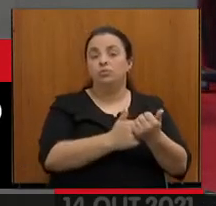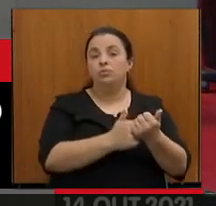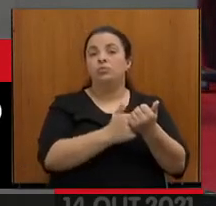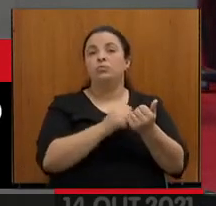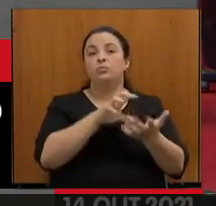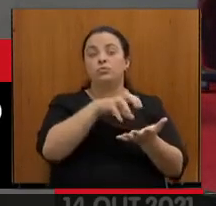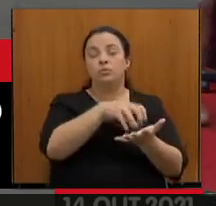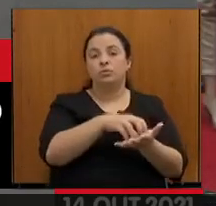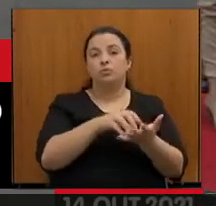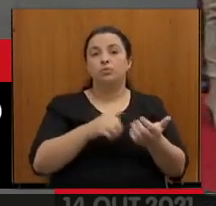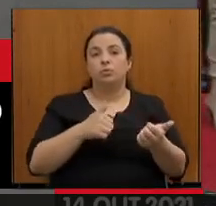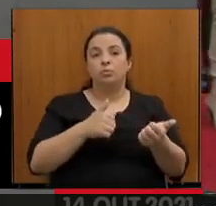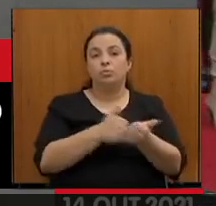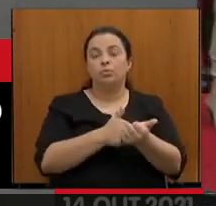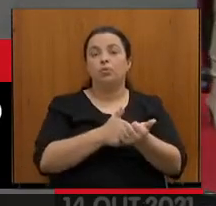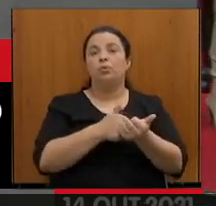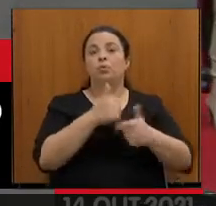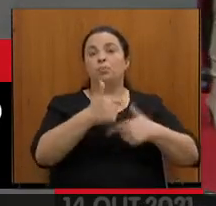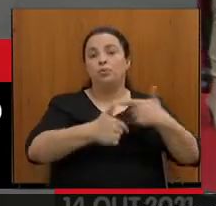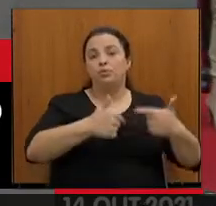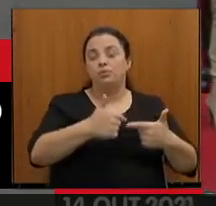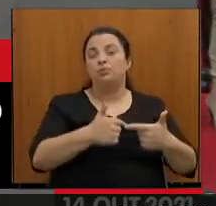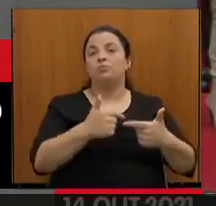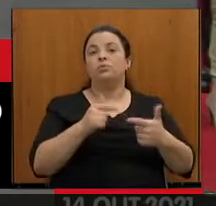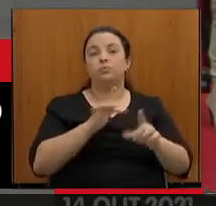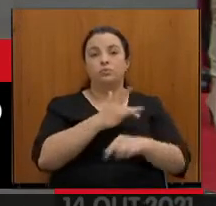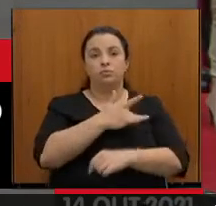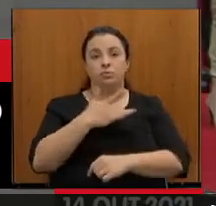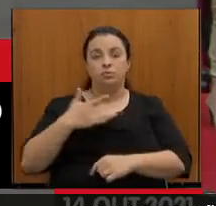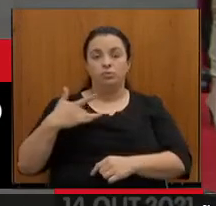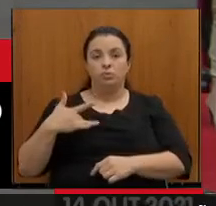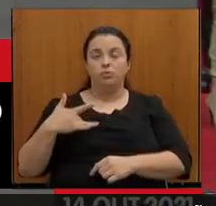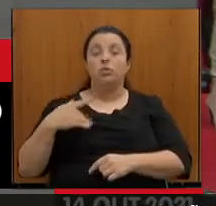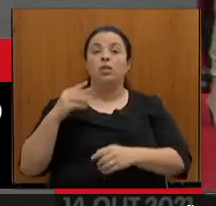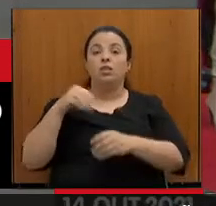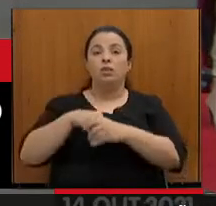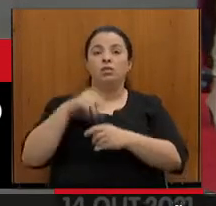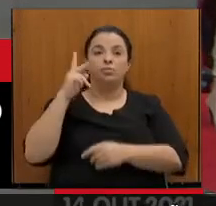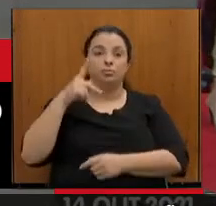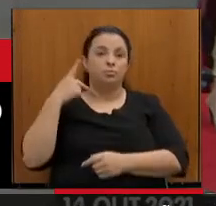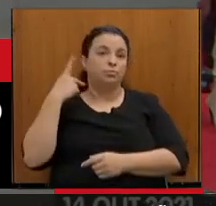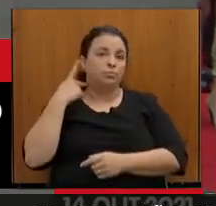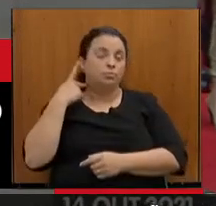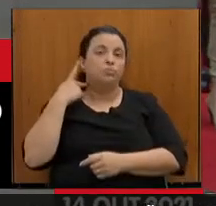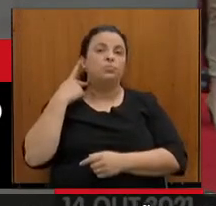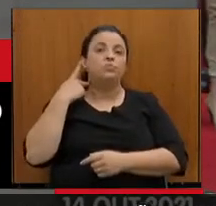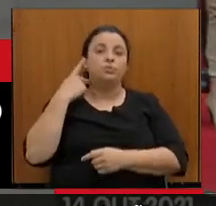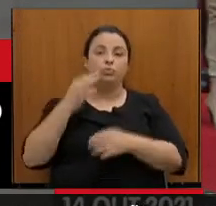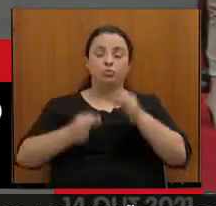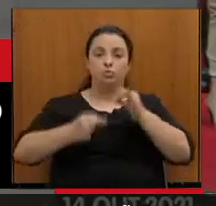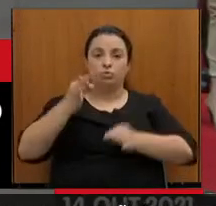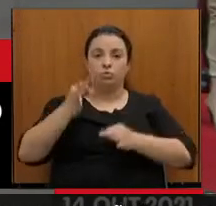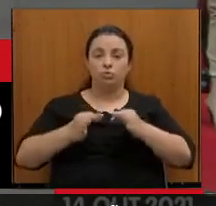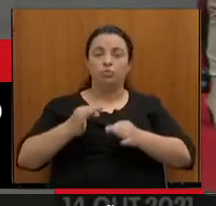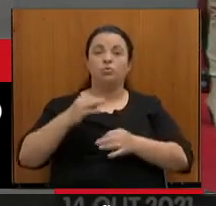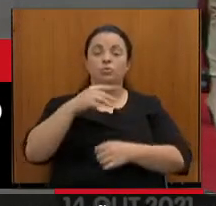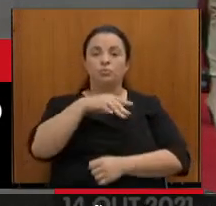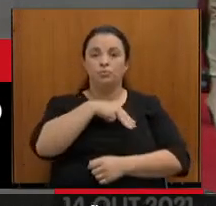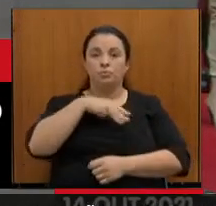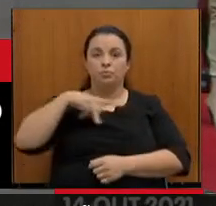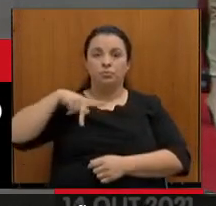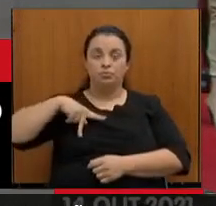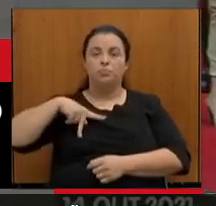Apoio Operacional de Saúde das promotorias de justiça do Ministério Público de Minas Gerais, CAU Saúde,